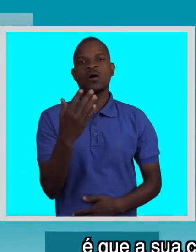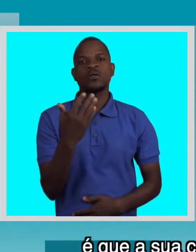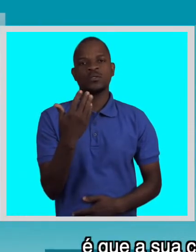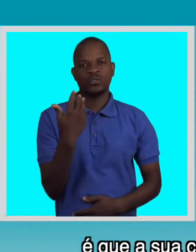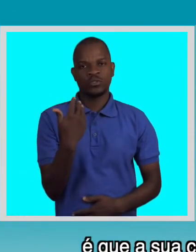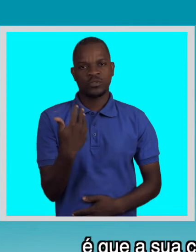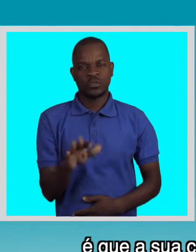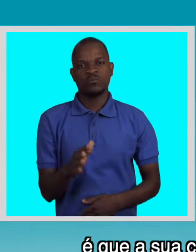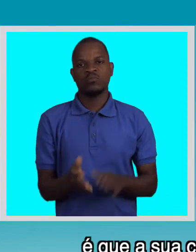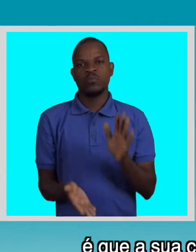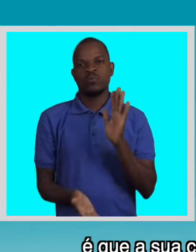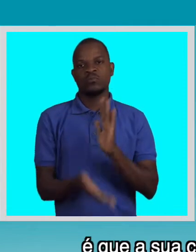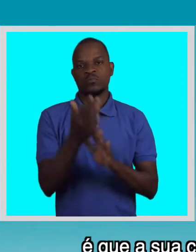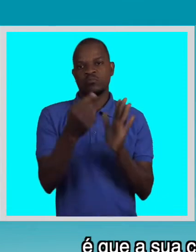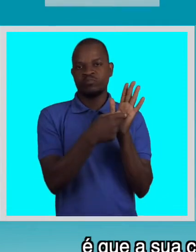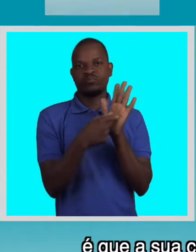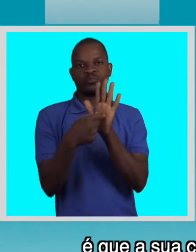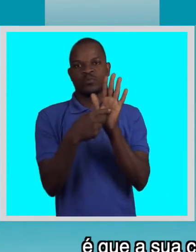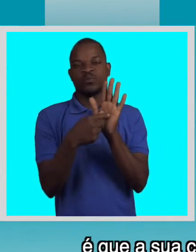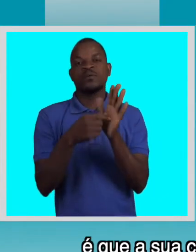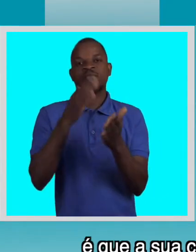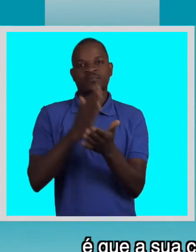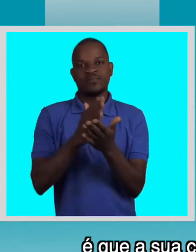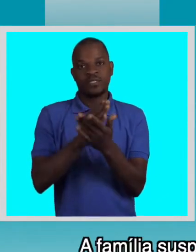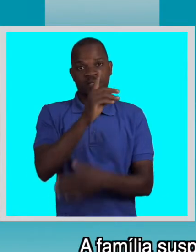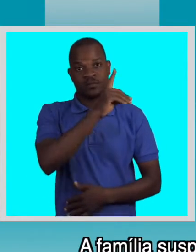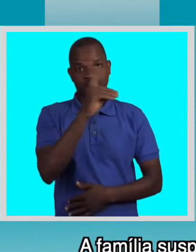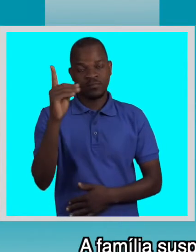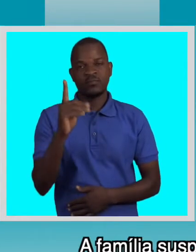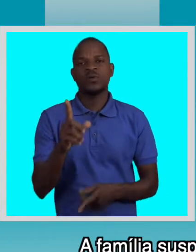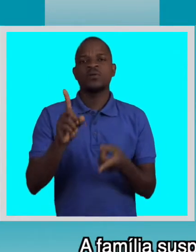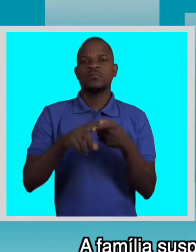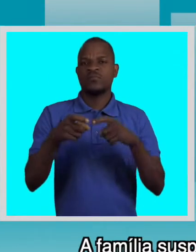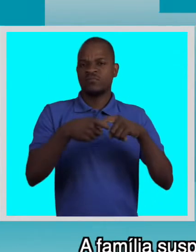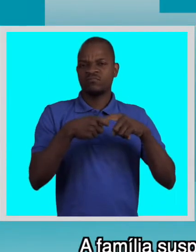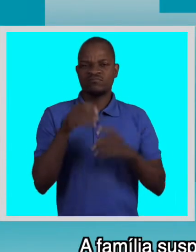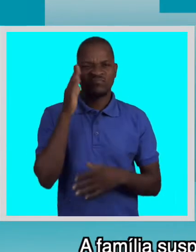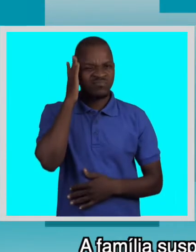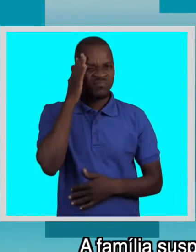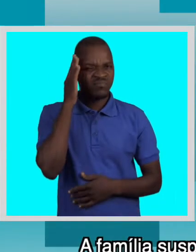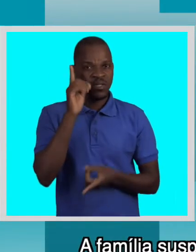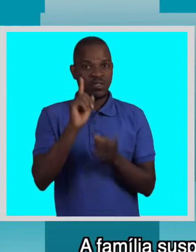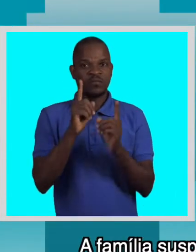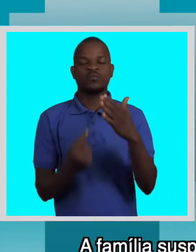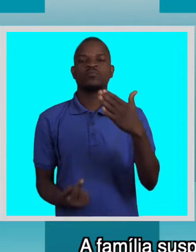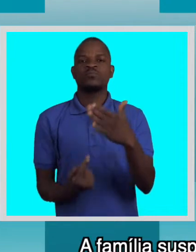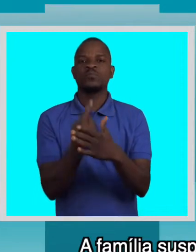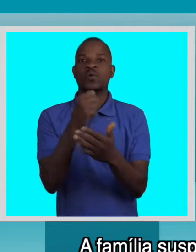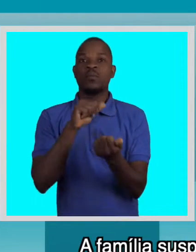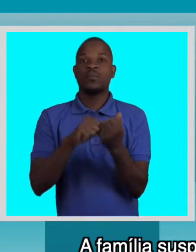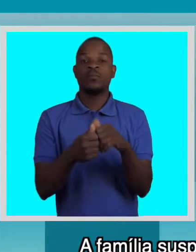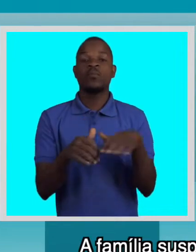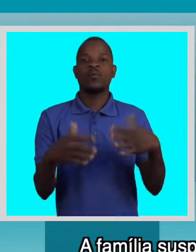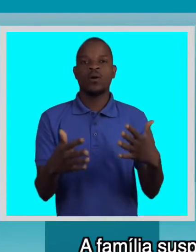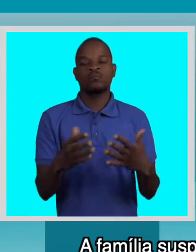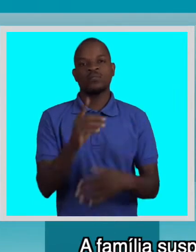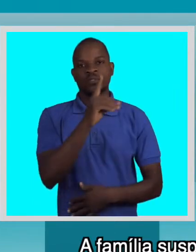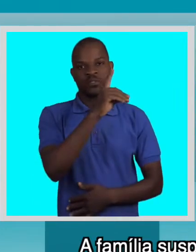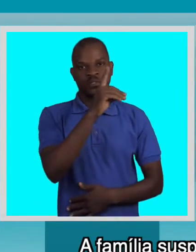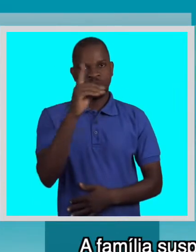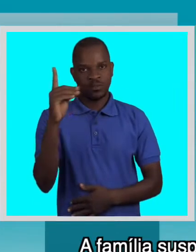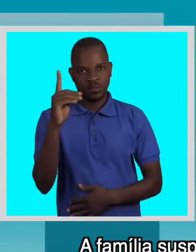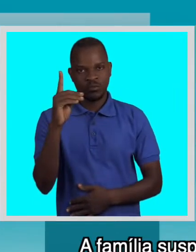é que a sua condição física foi confirmada. A família suspeita que tal aconteceu devido a